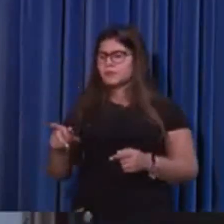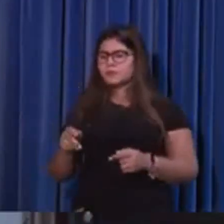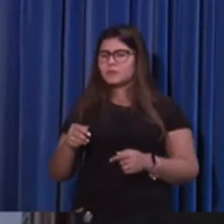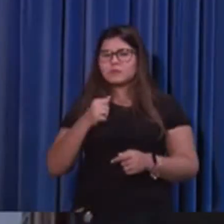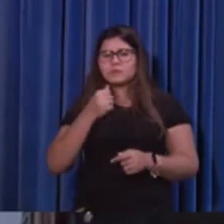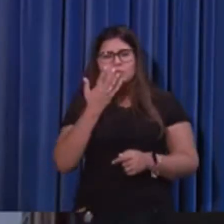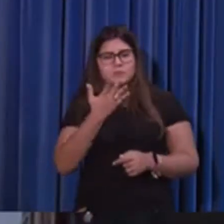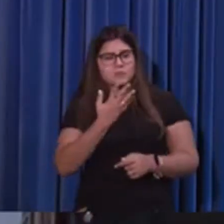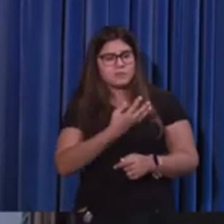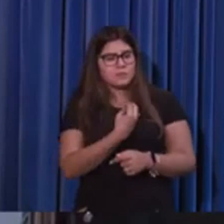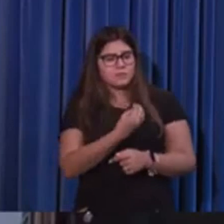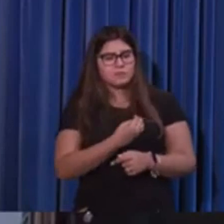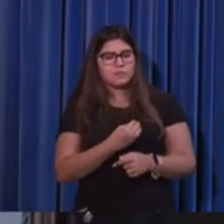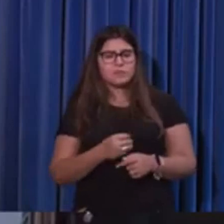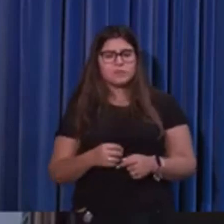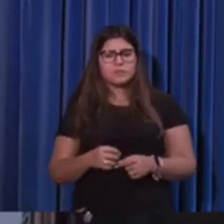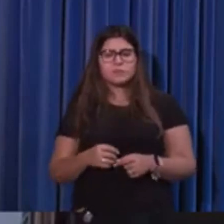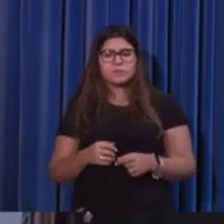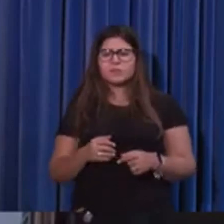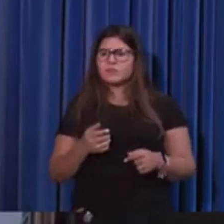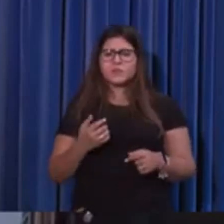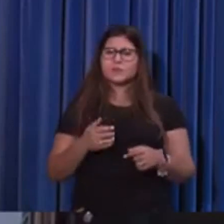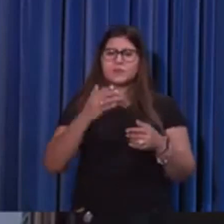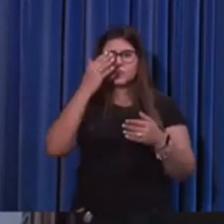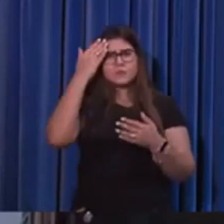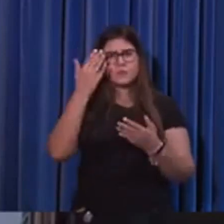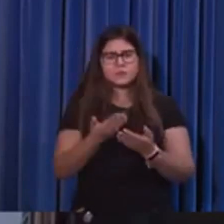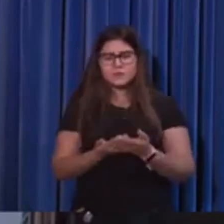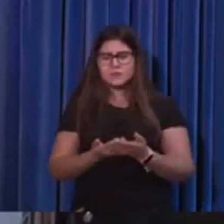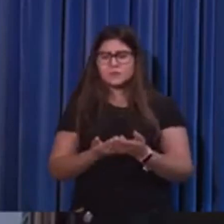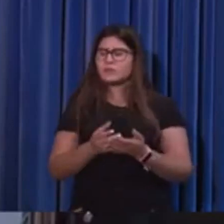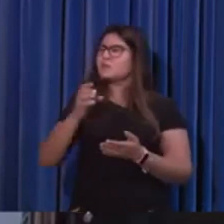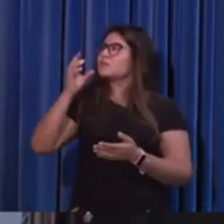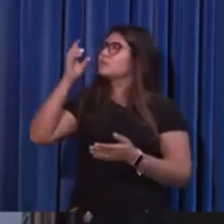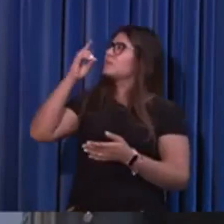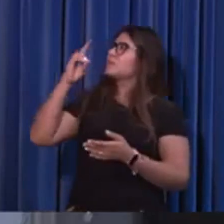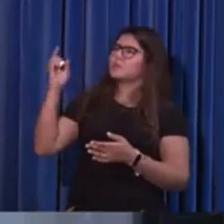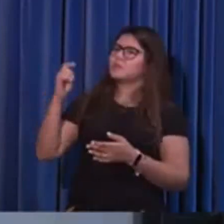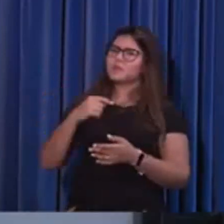crente? Eu acho que eu mereço um pouquinho mais de Deus.